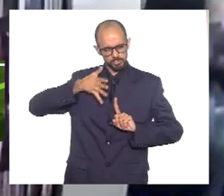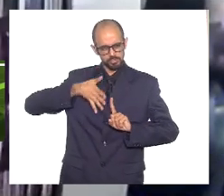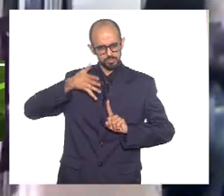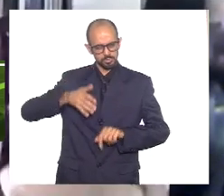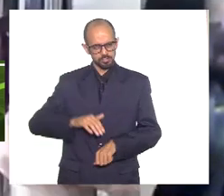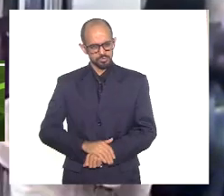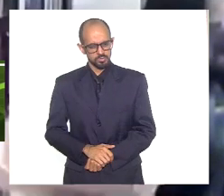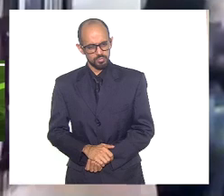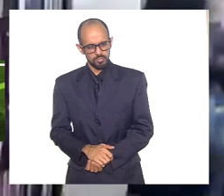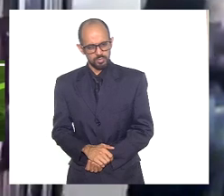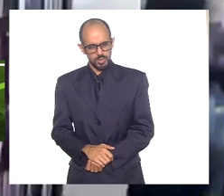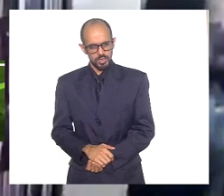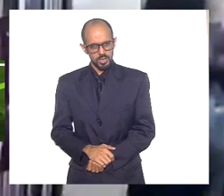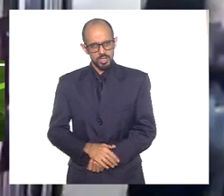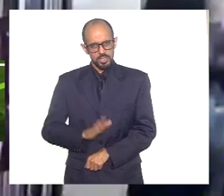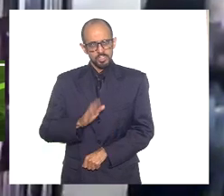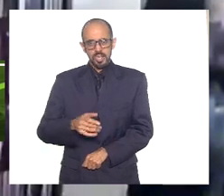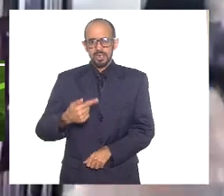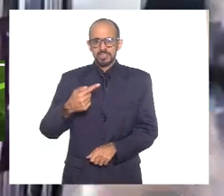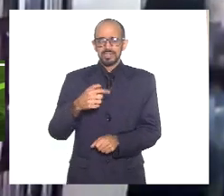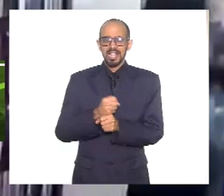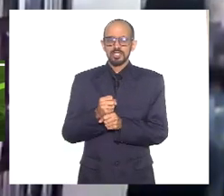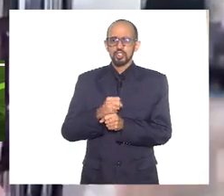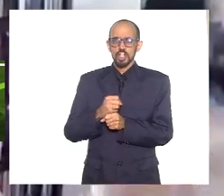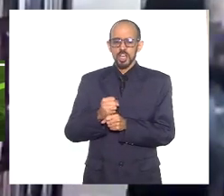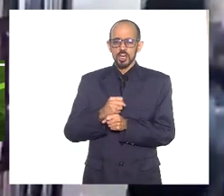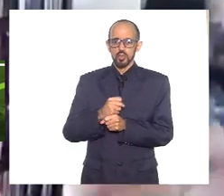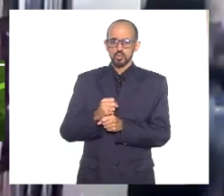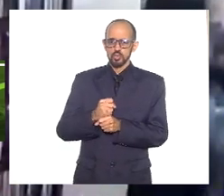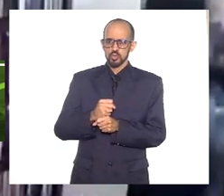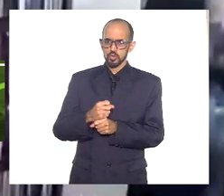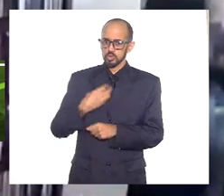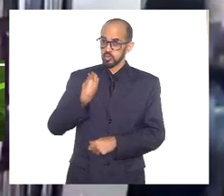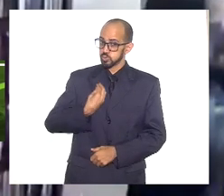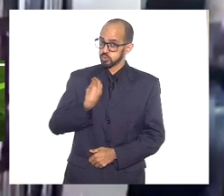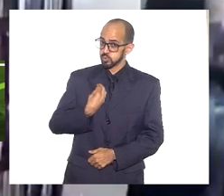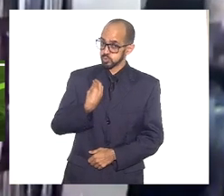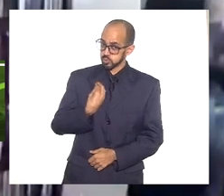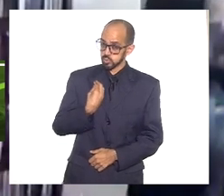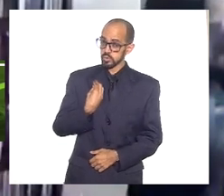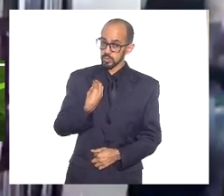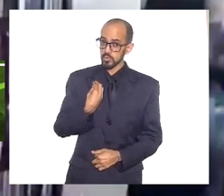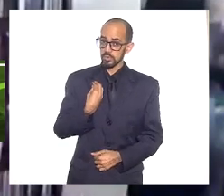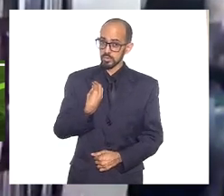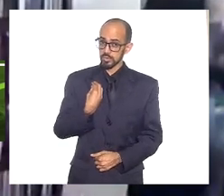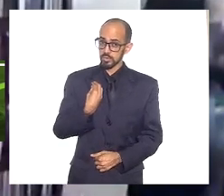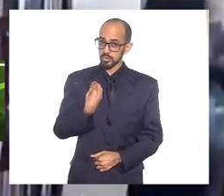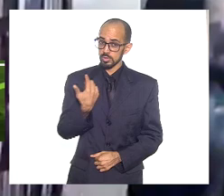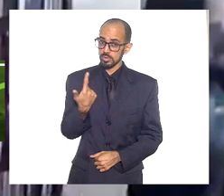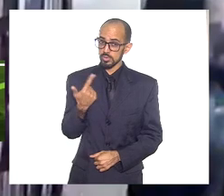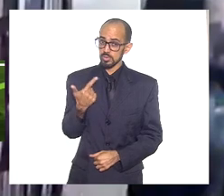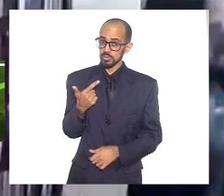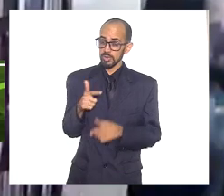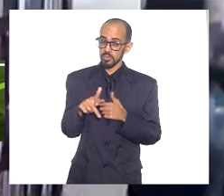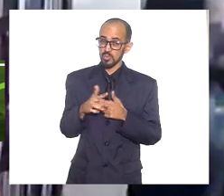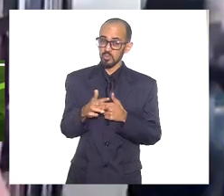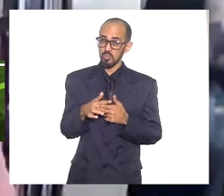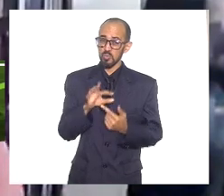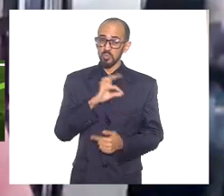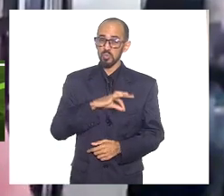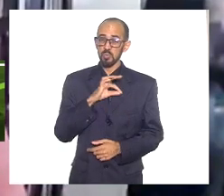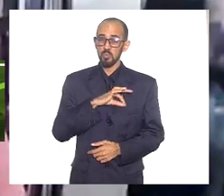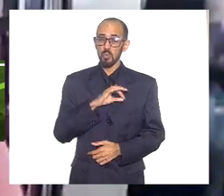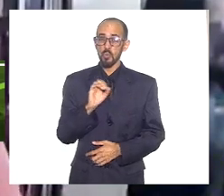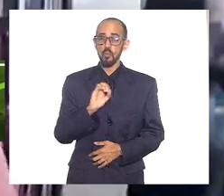dizer, pelo sétimo ano, nós estamos, sétimo ano, sem ter um aumento